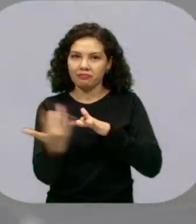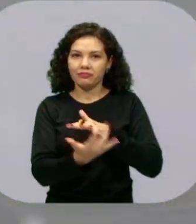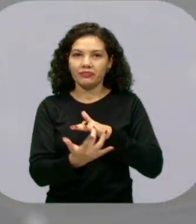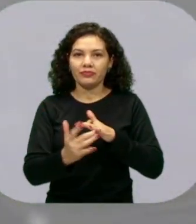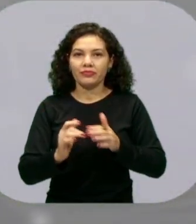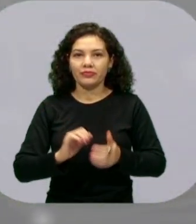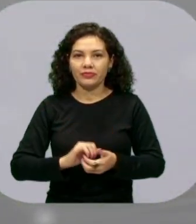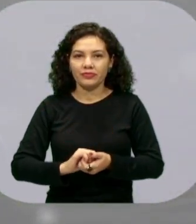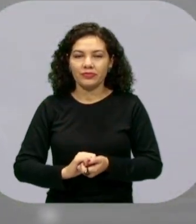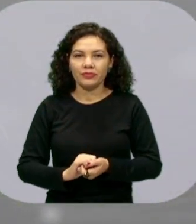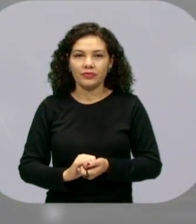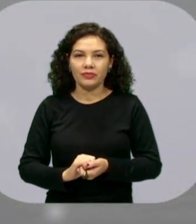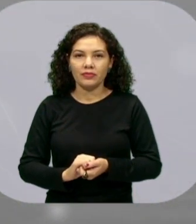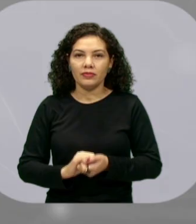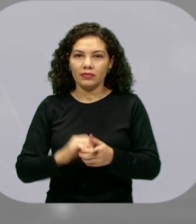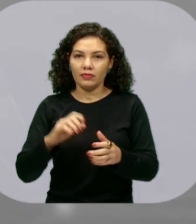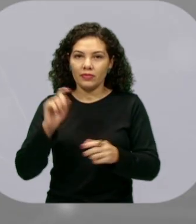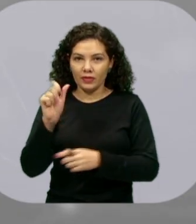sociais.